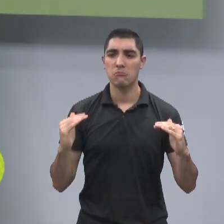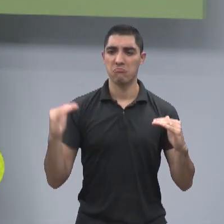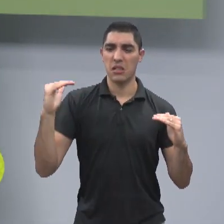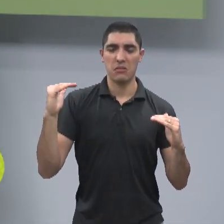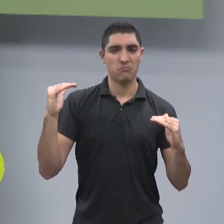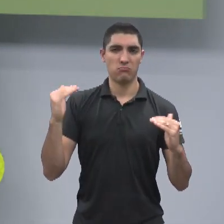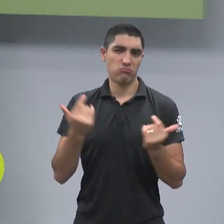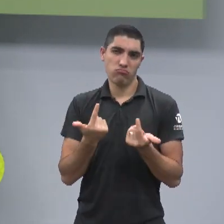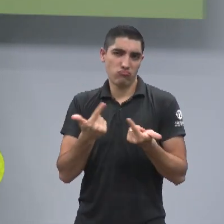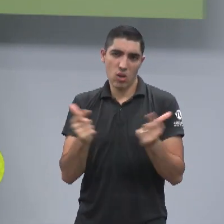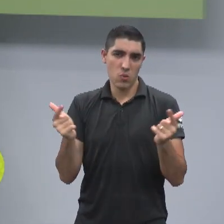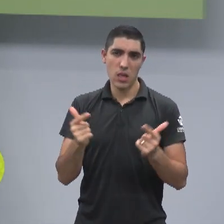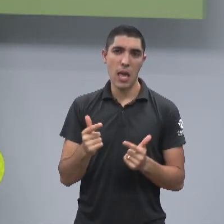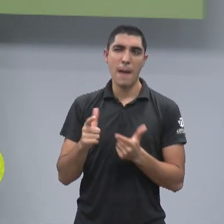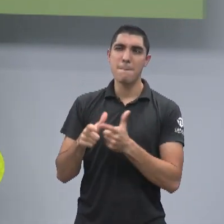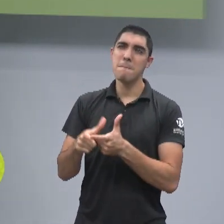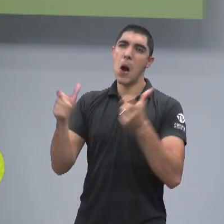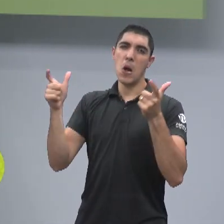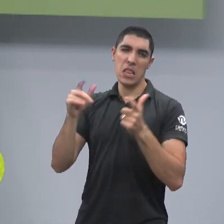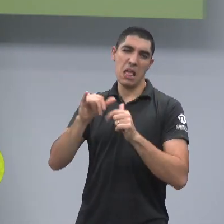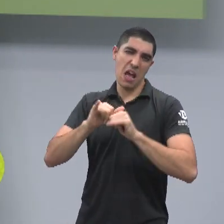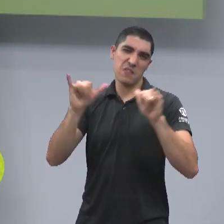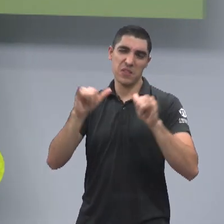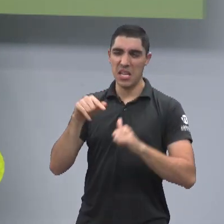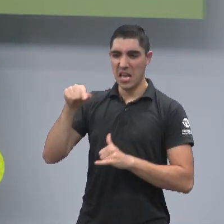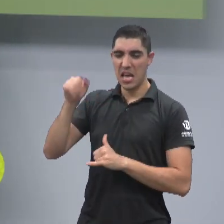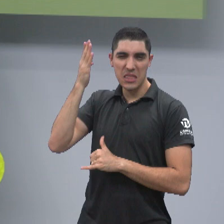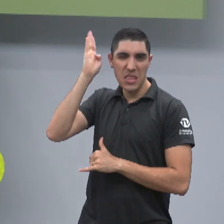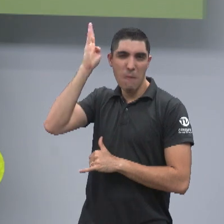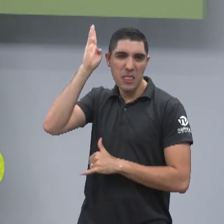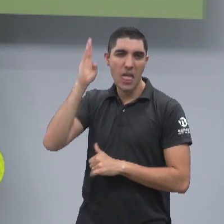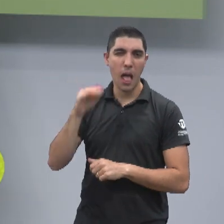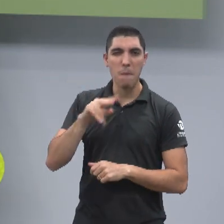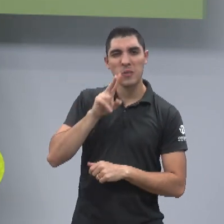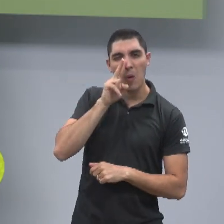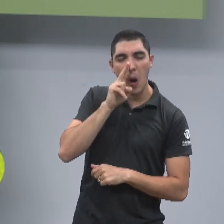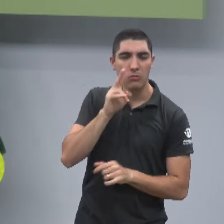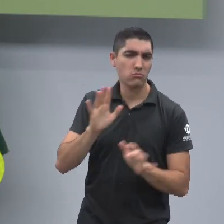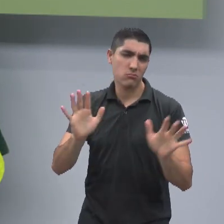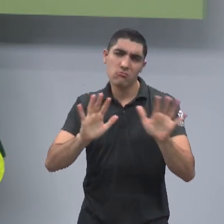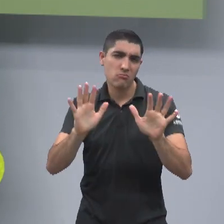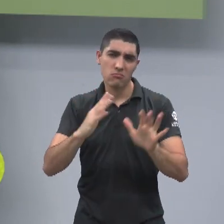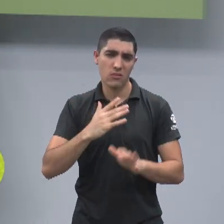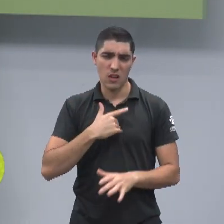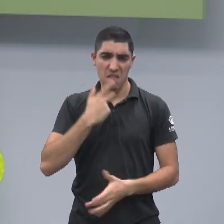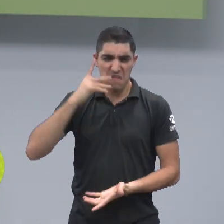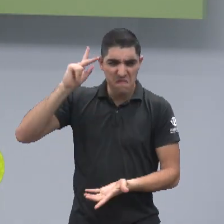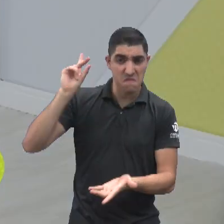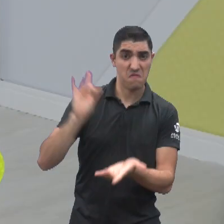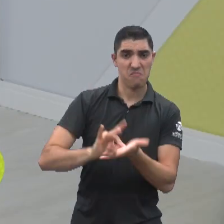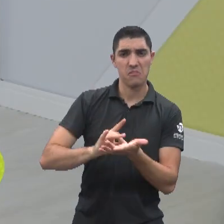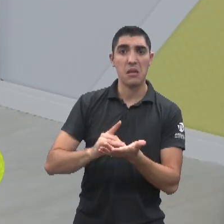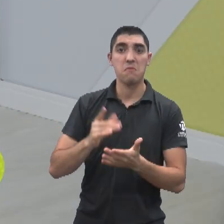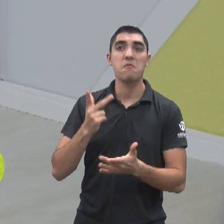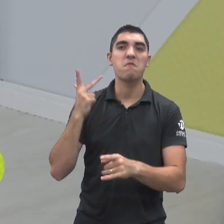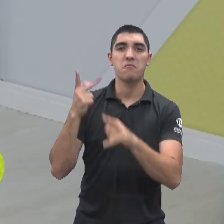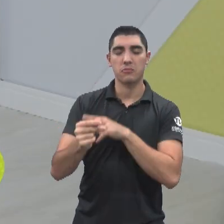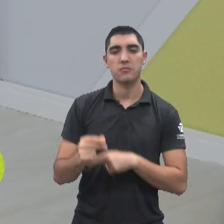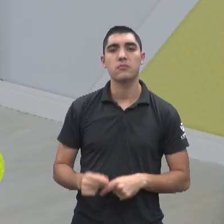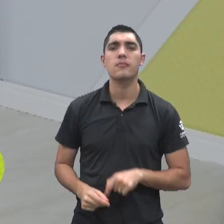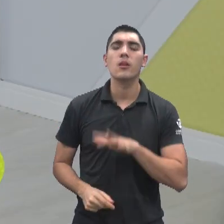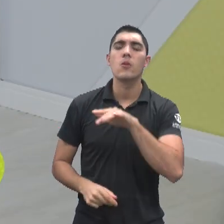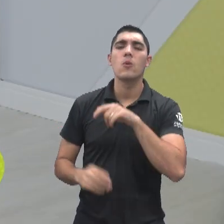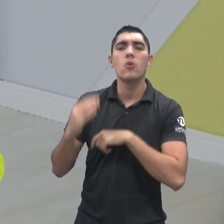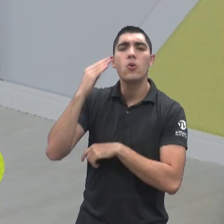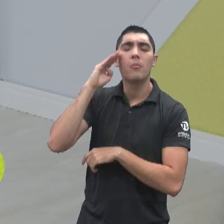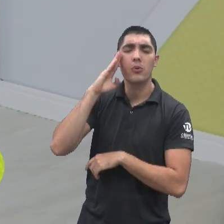Lógico que o torcedor vai falar, vai puxar para a sardinha para um lado ou para o outro, mas conscientemente não dá para cravar um resultado. Ô Bruno, o